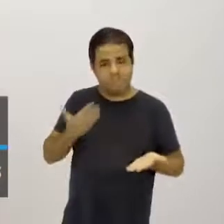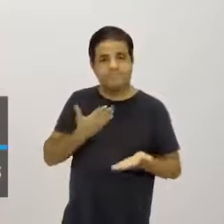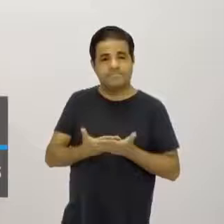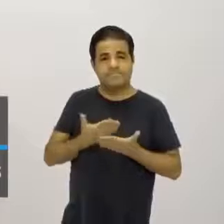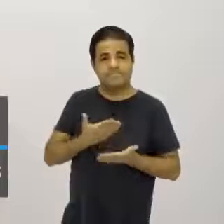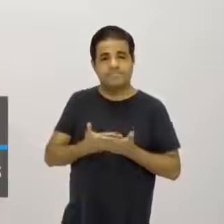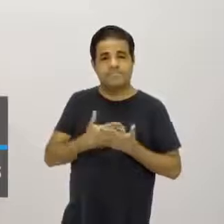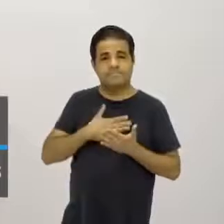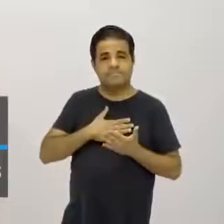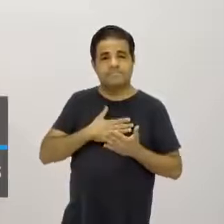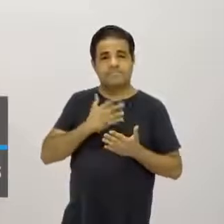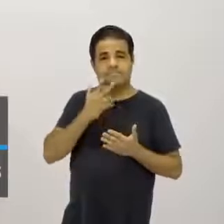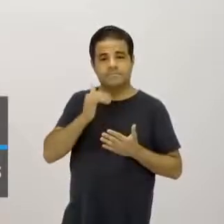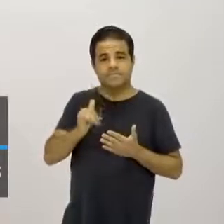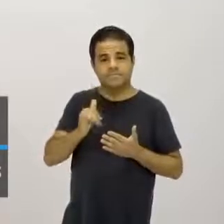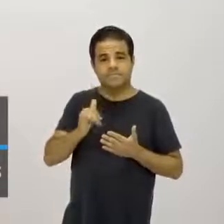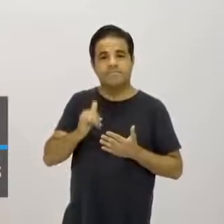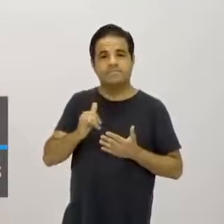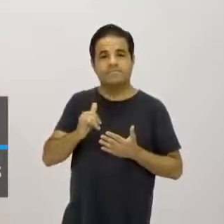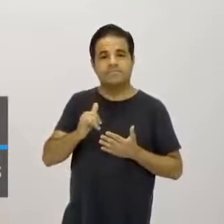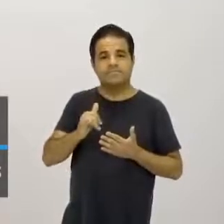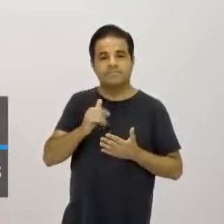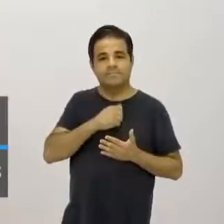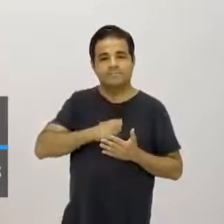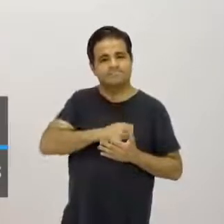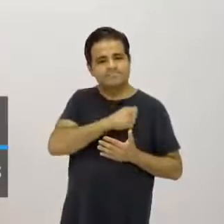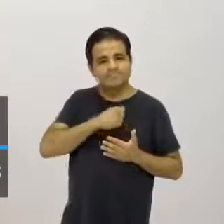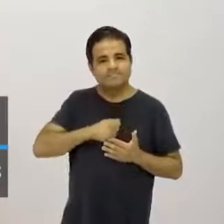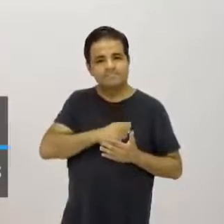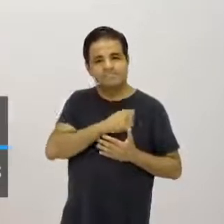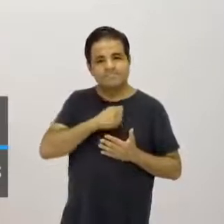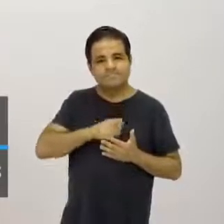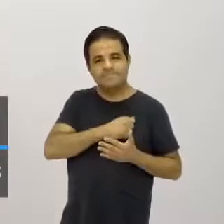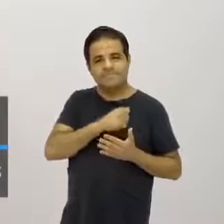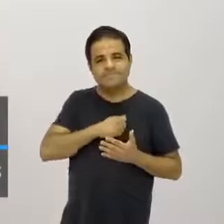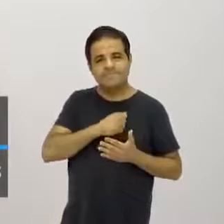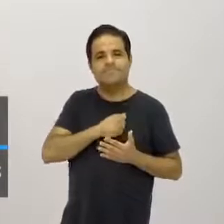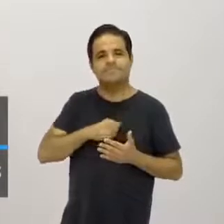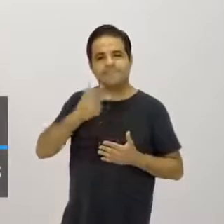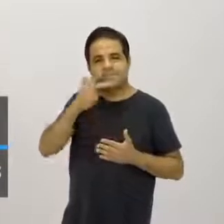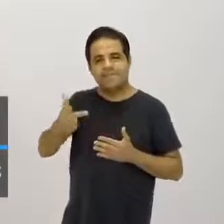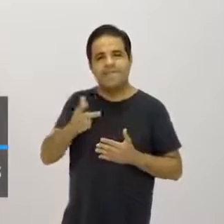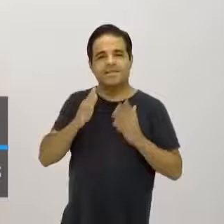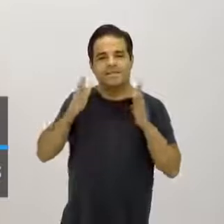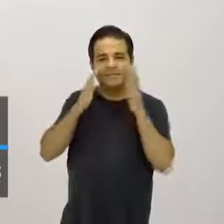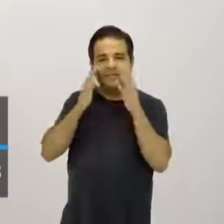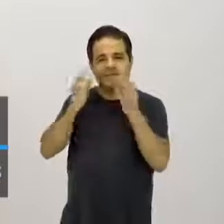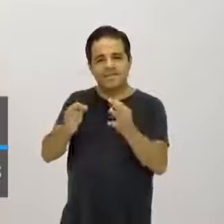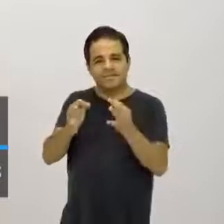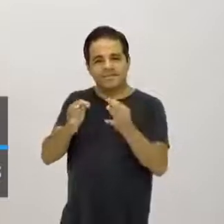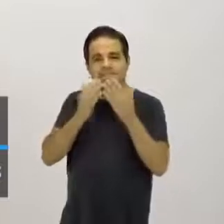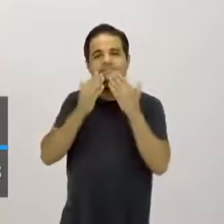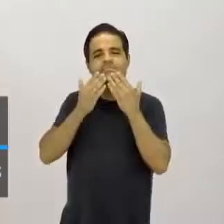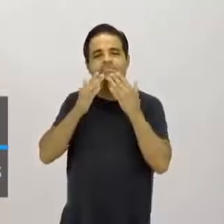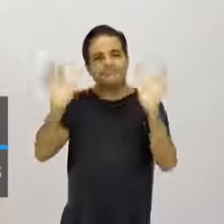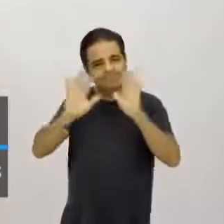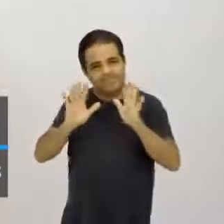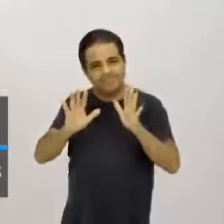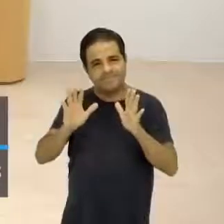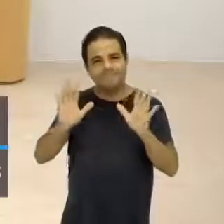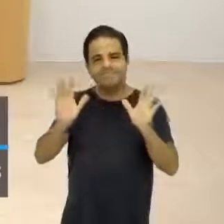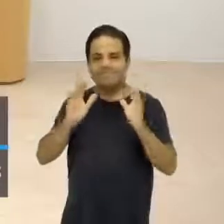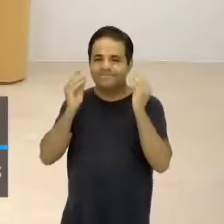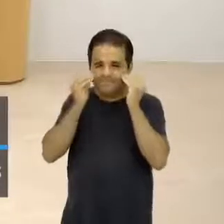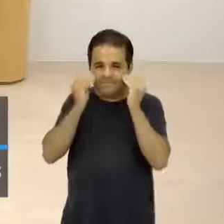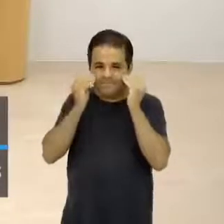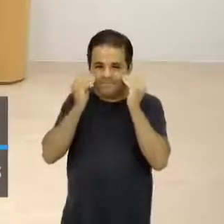pai, alguém que eu sinto muita saudade, que está profundamente ligado aí. Valeu, gente. Beijo.